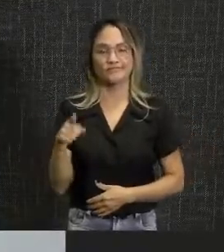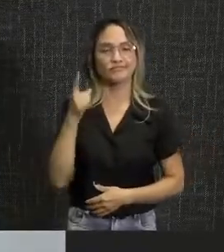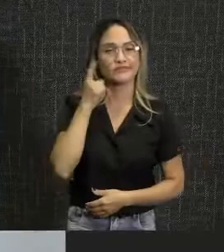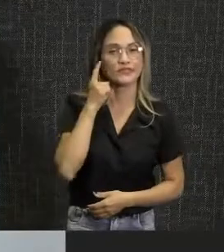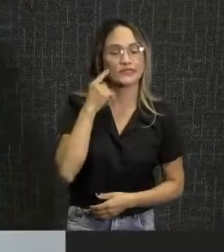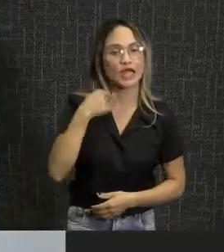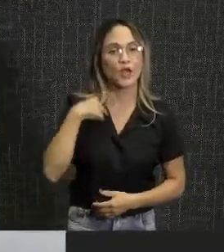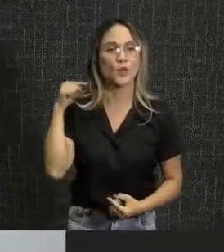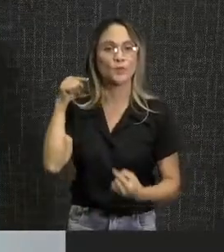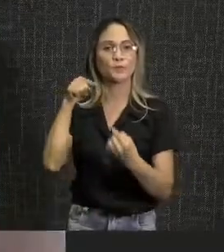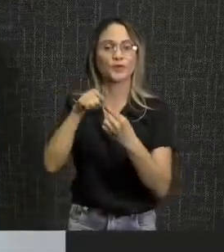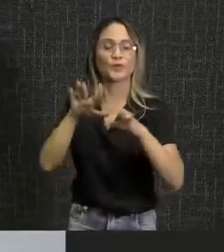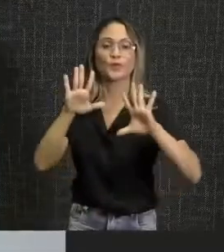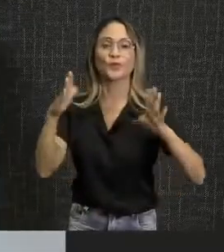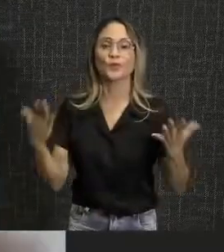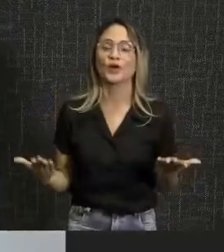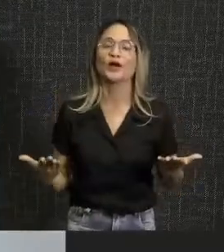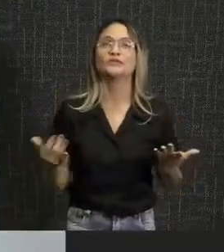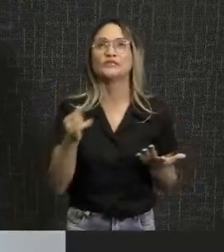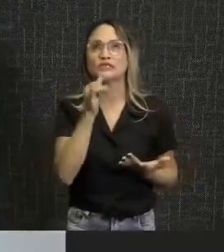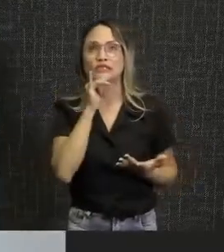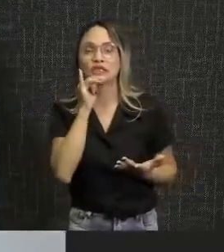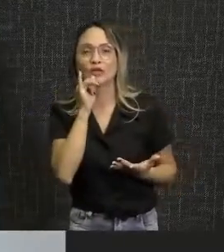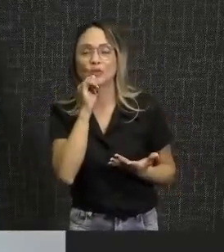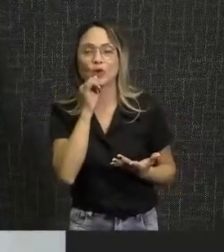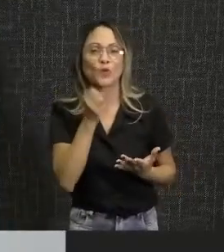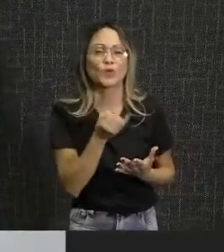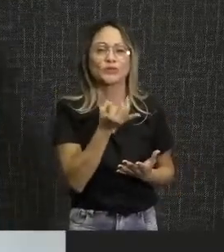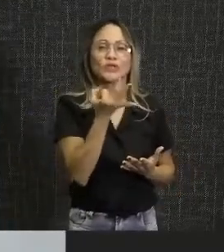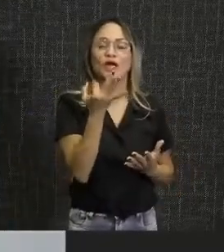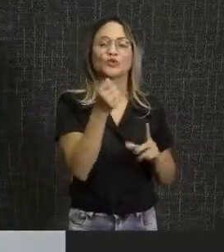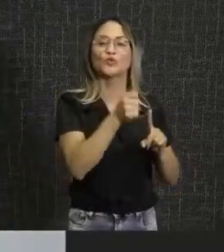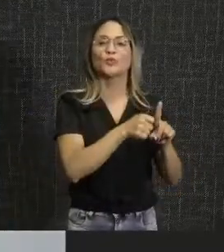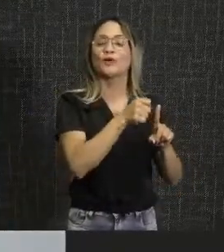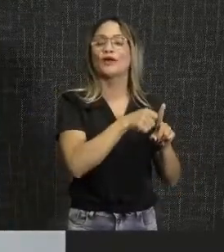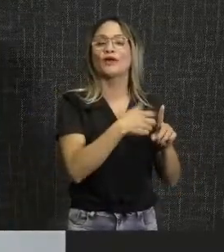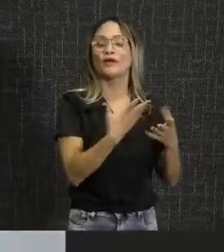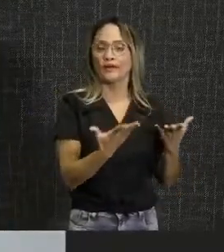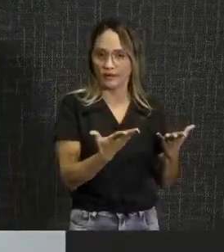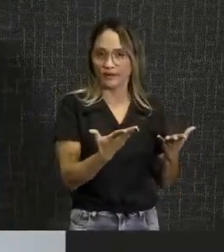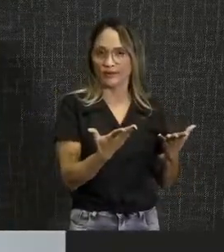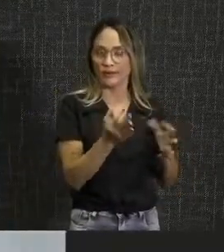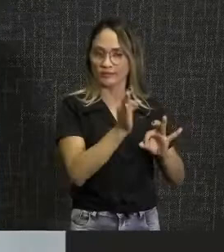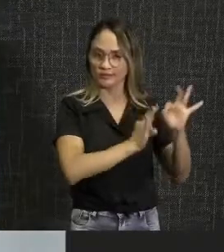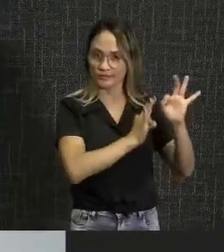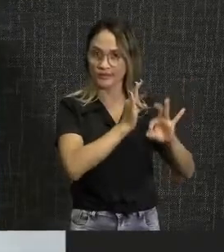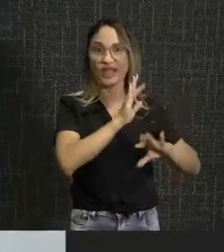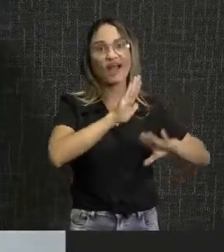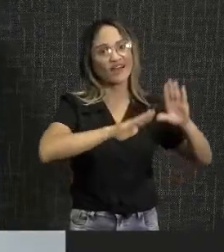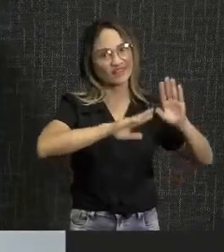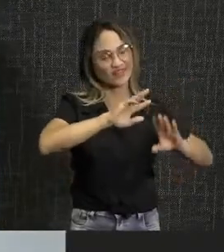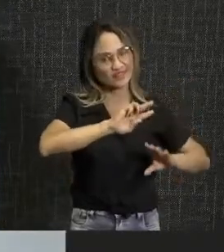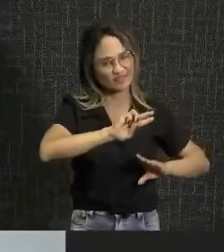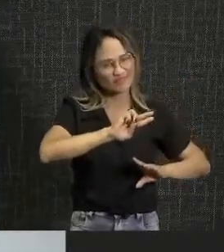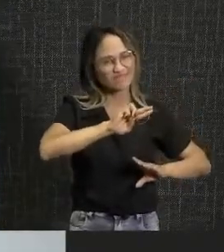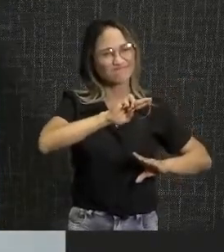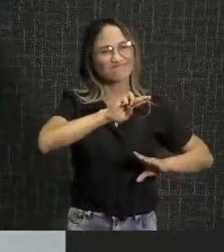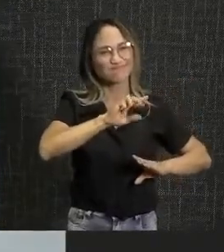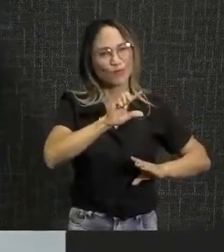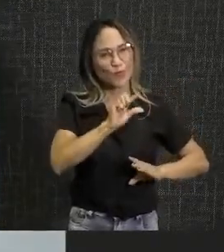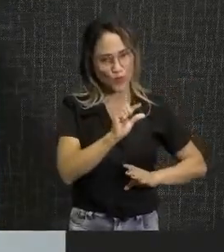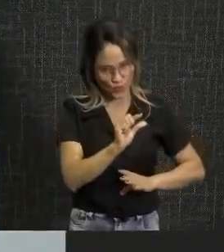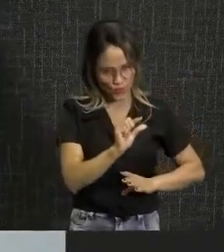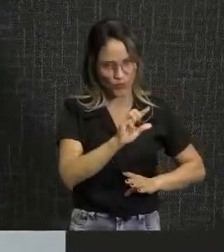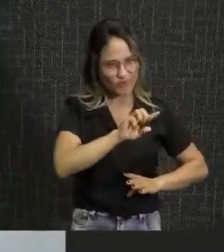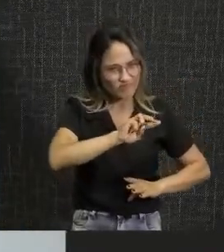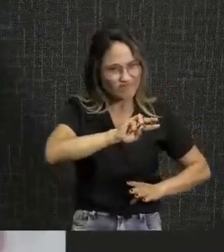é fazer tanto por mês em condições normais. Às vezes você passa um pouco, se você passa disso por muito